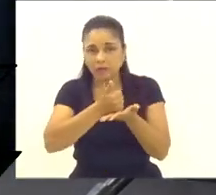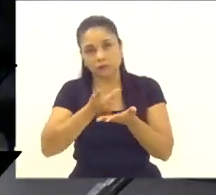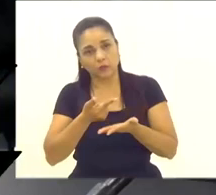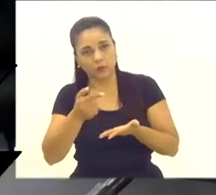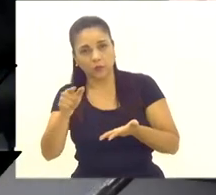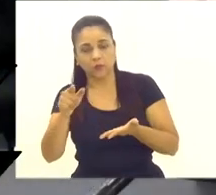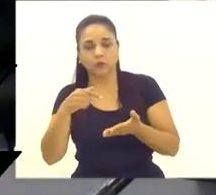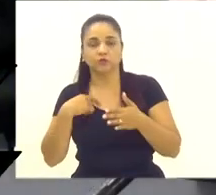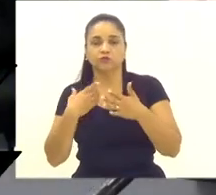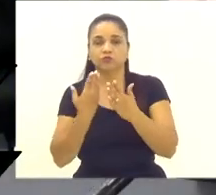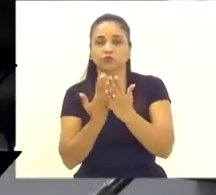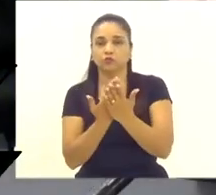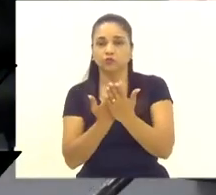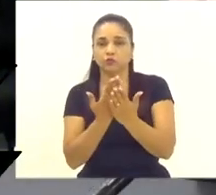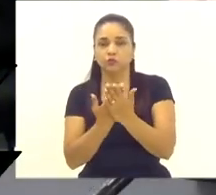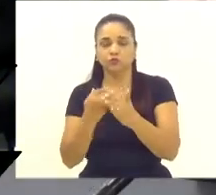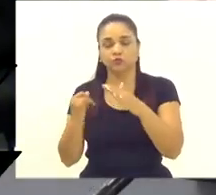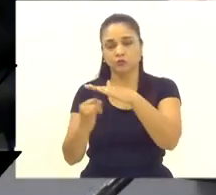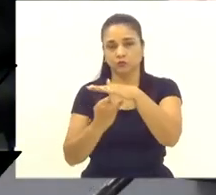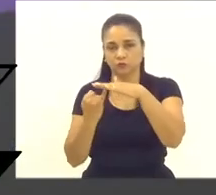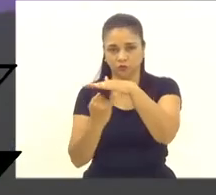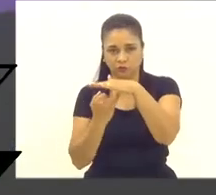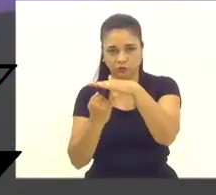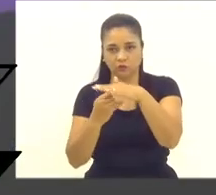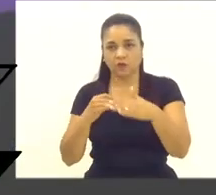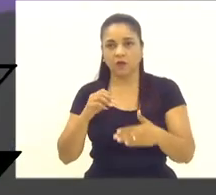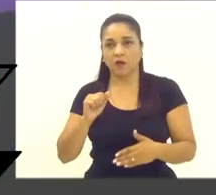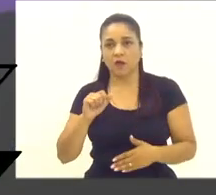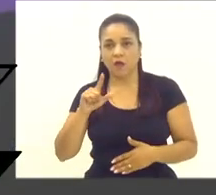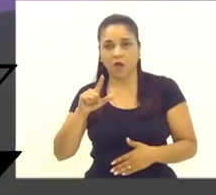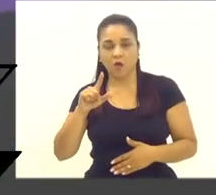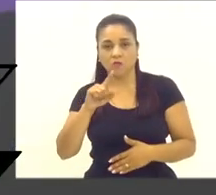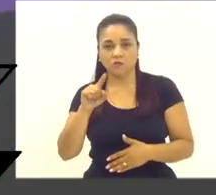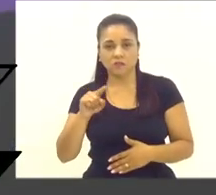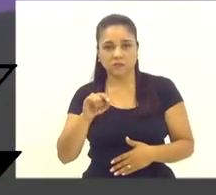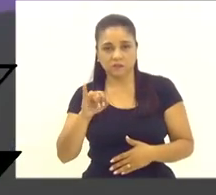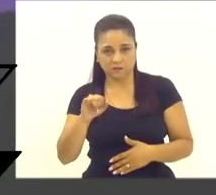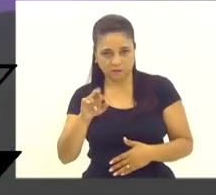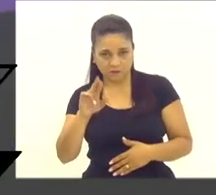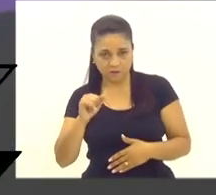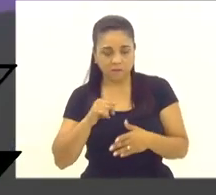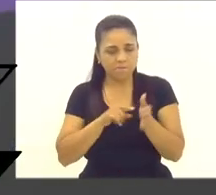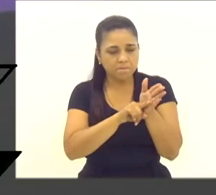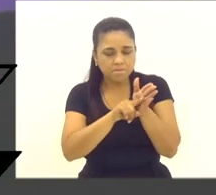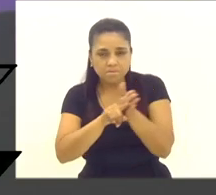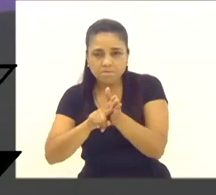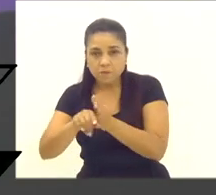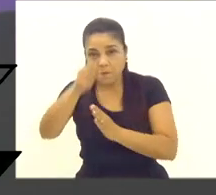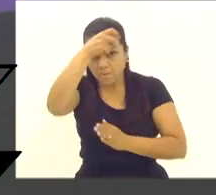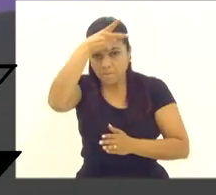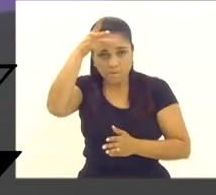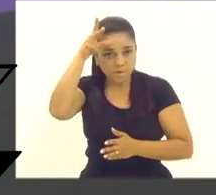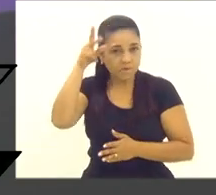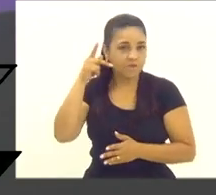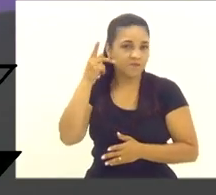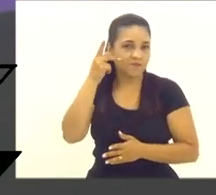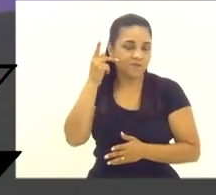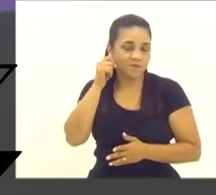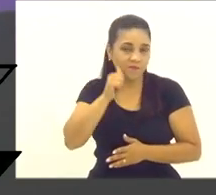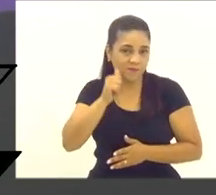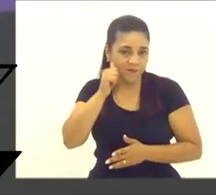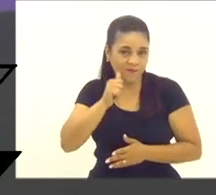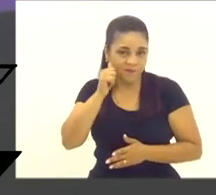estudo do Instituto alziras que eles fizeram uma uma pesquisa com prefeitas eleitas prefeitas mulheres